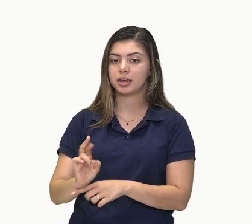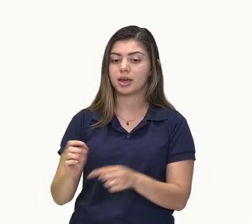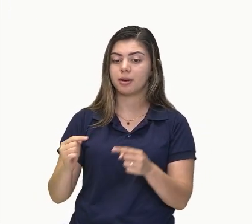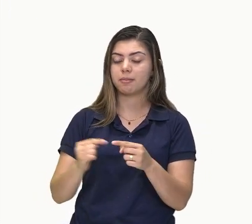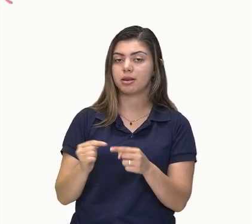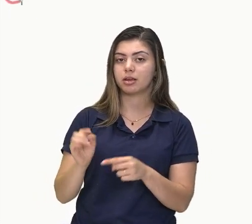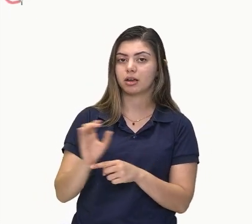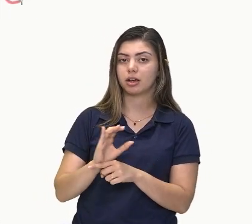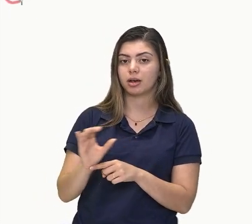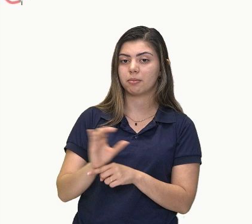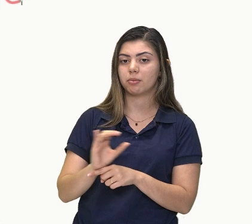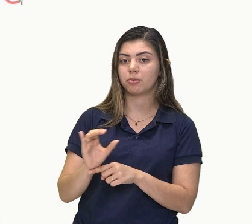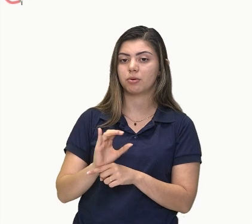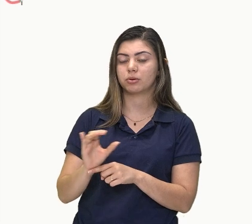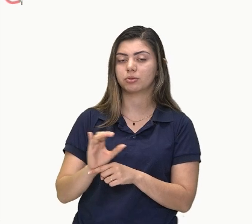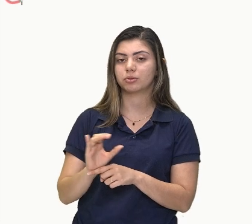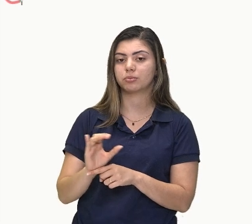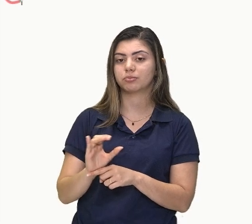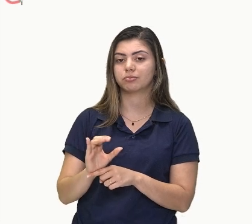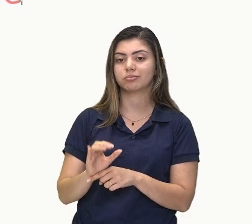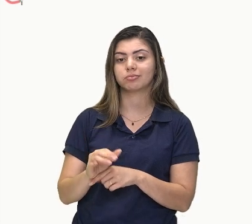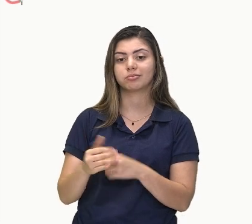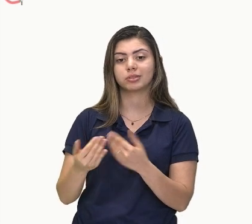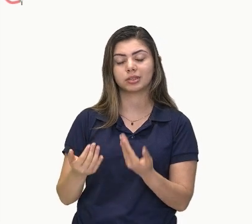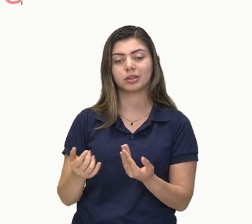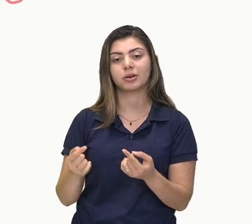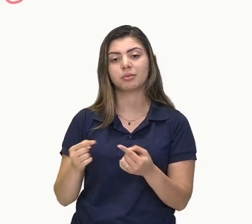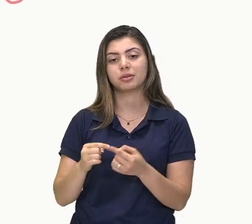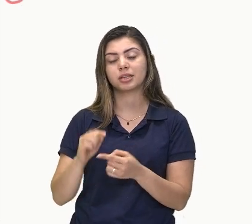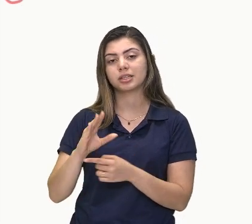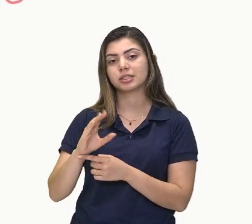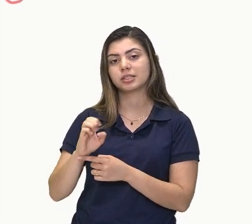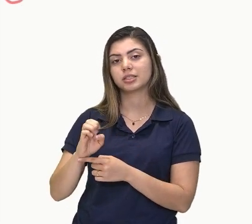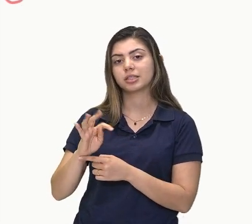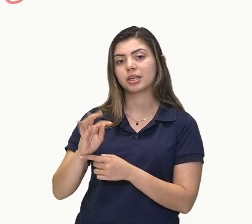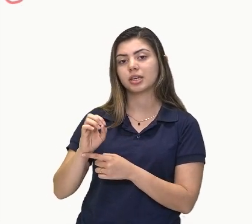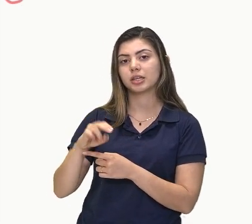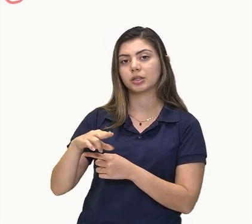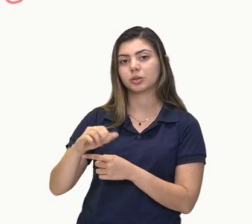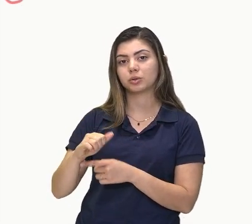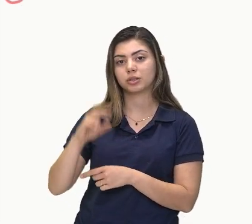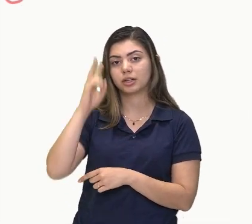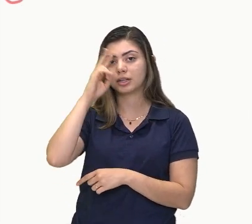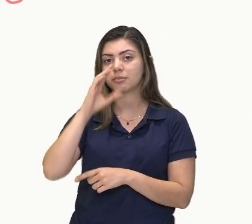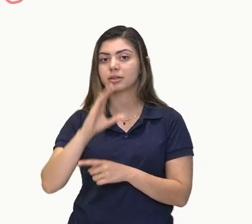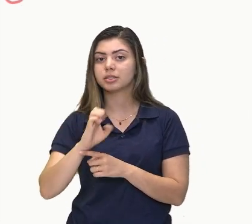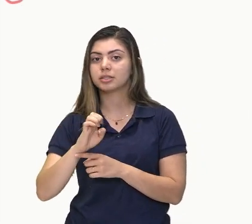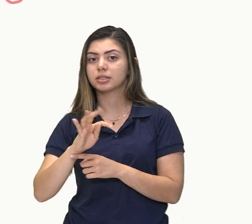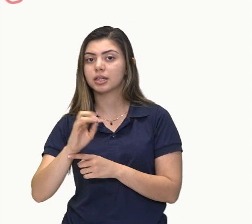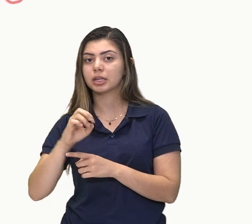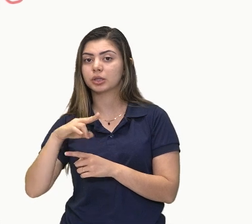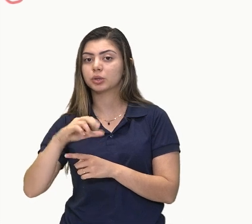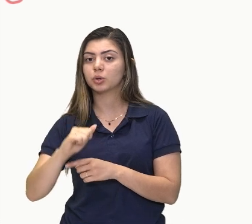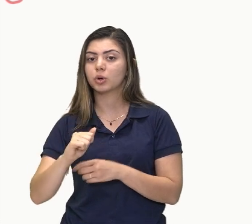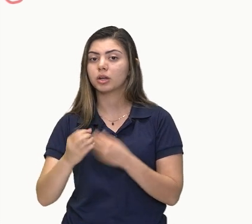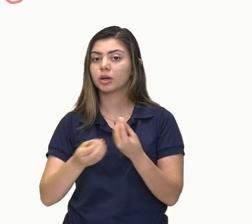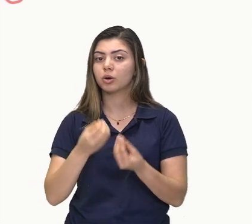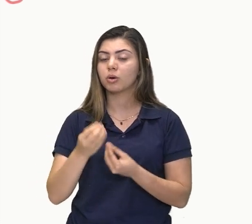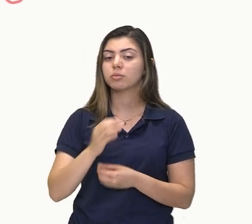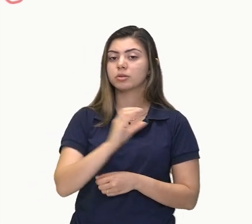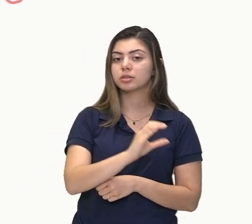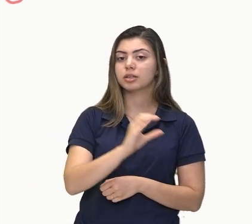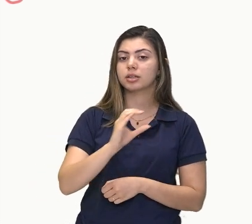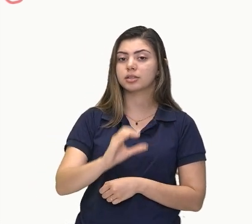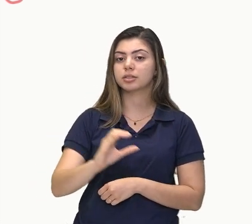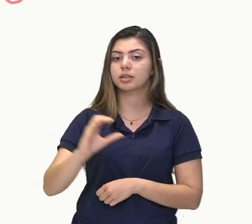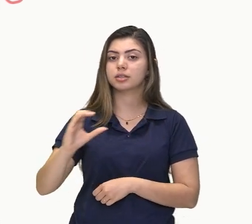carbono, nós teremos uma cetona. Lembra que cetona, ela é dessa forma,